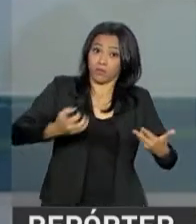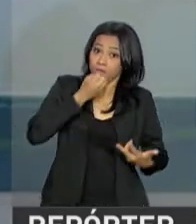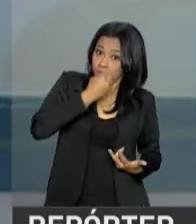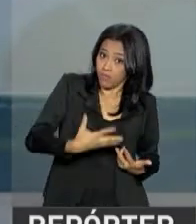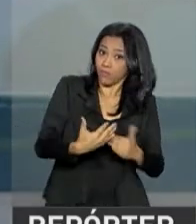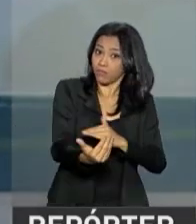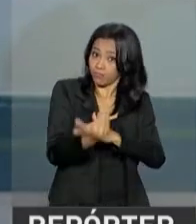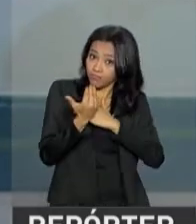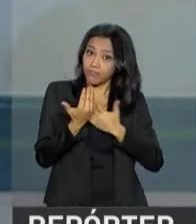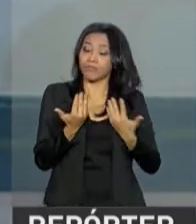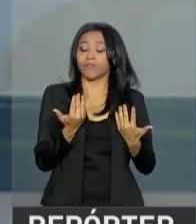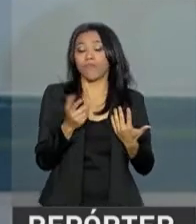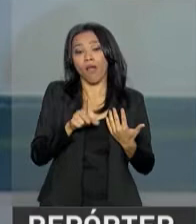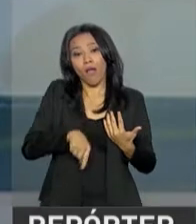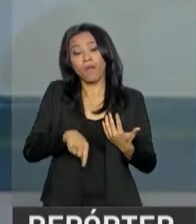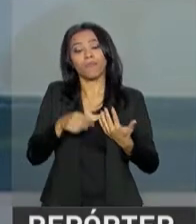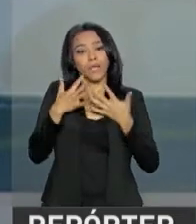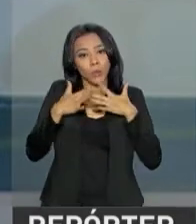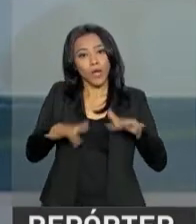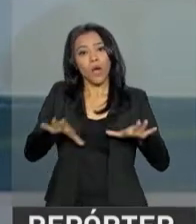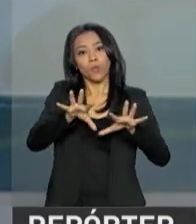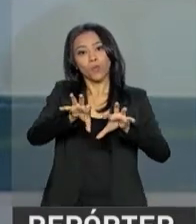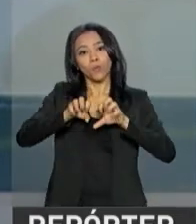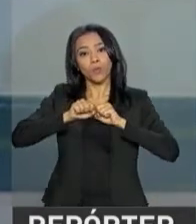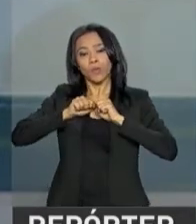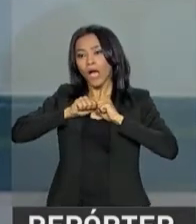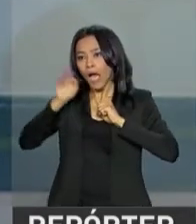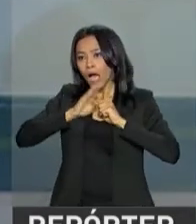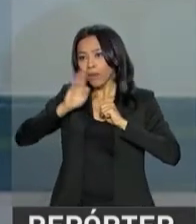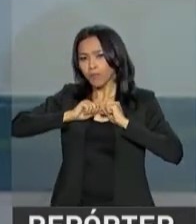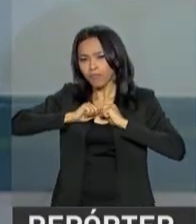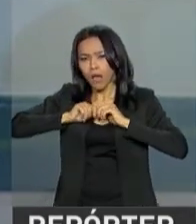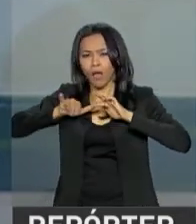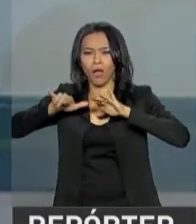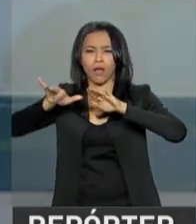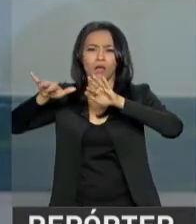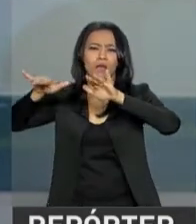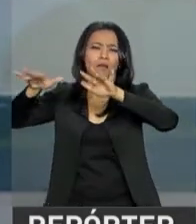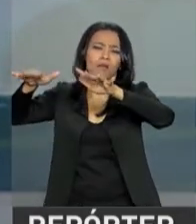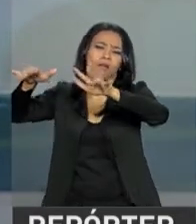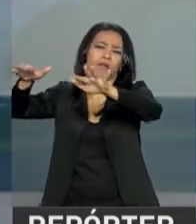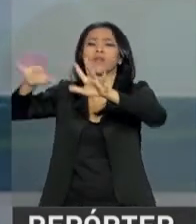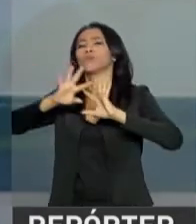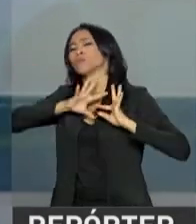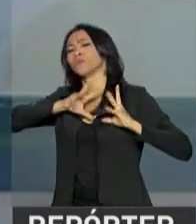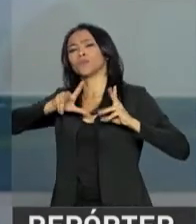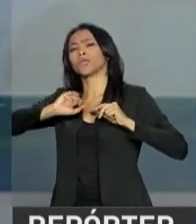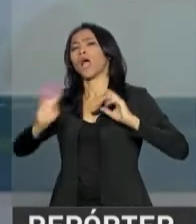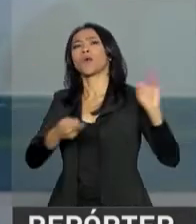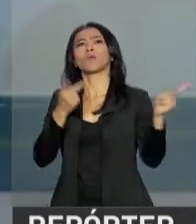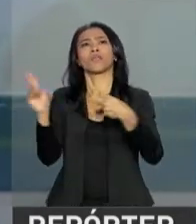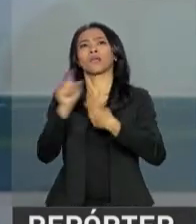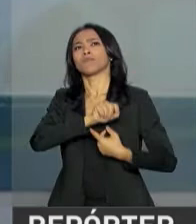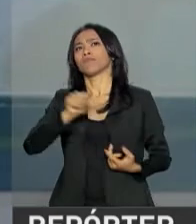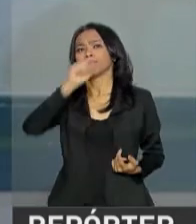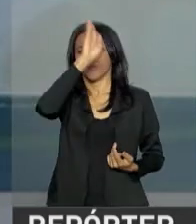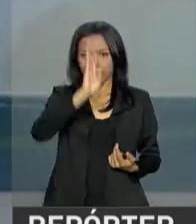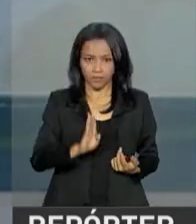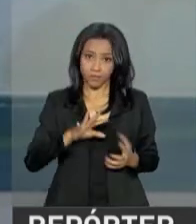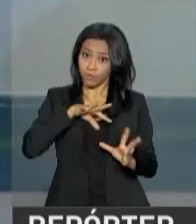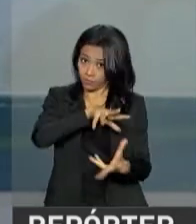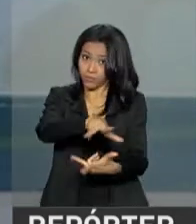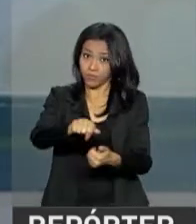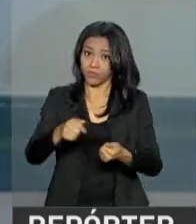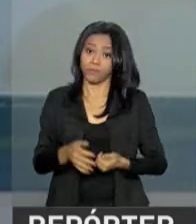naturalmente é difundir muito mais rápida e amplamente tudo aquilo que acontece no país e no